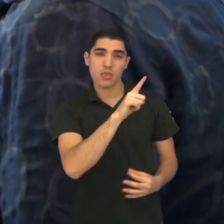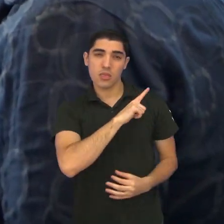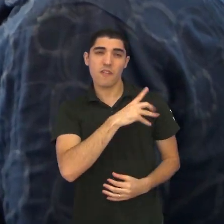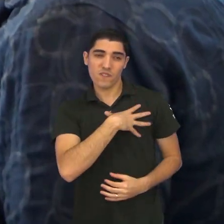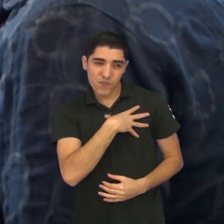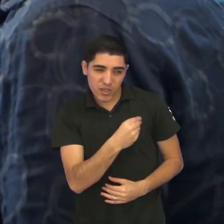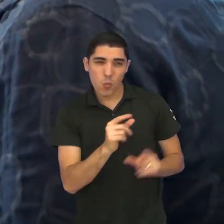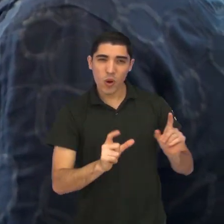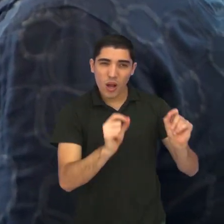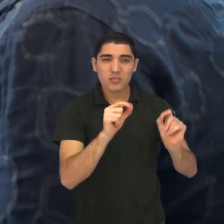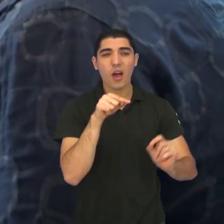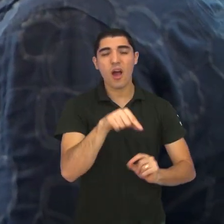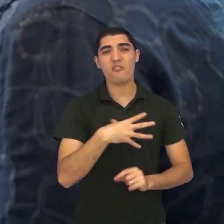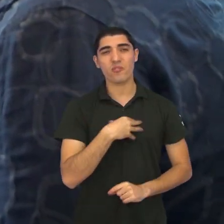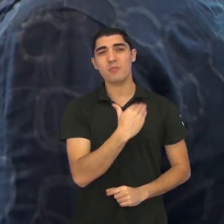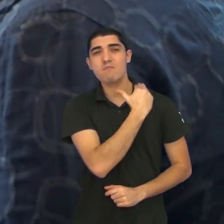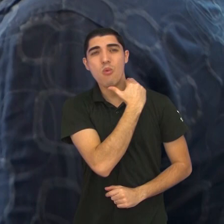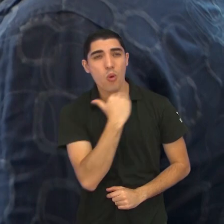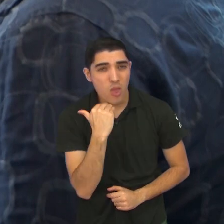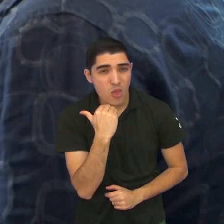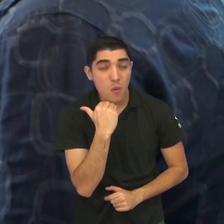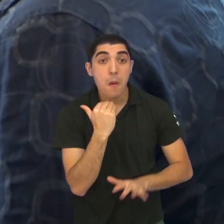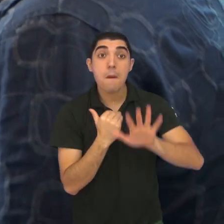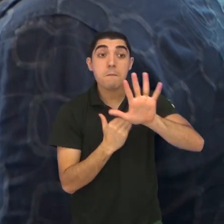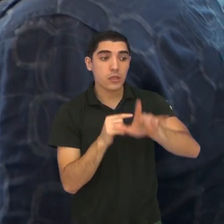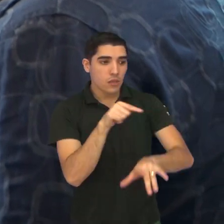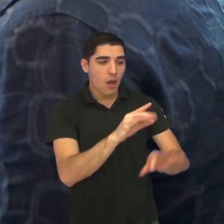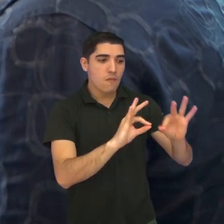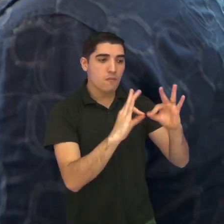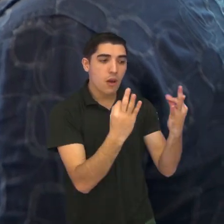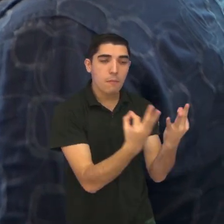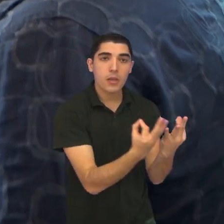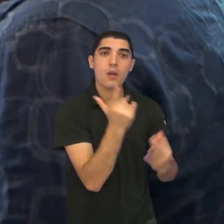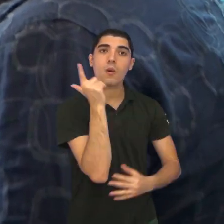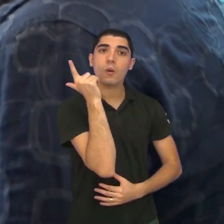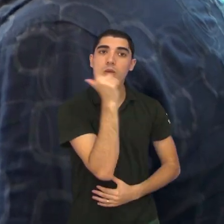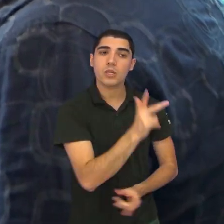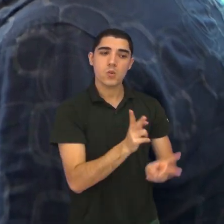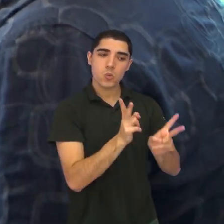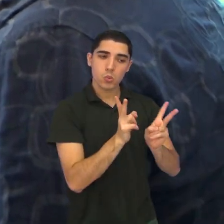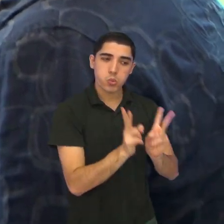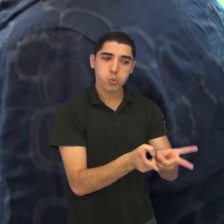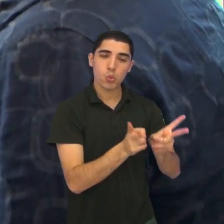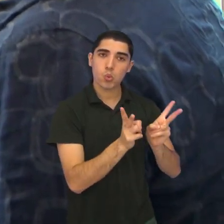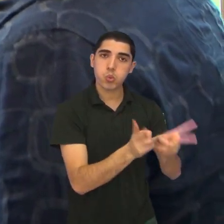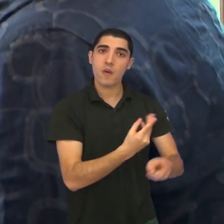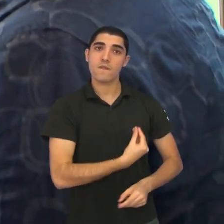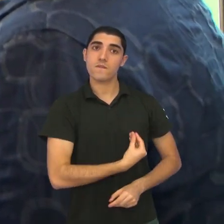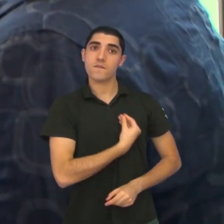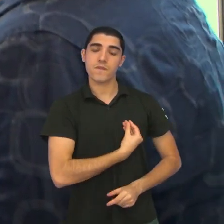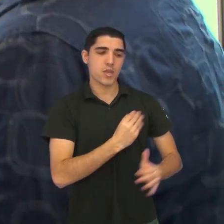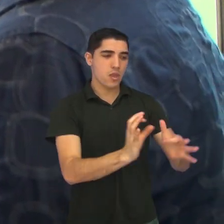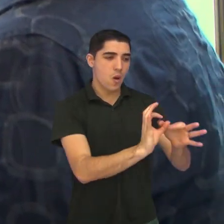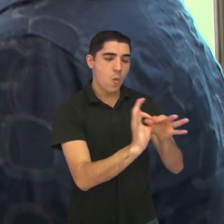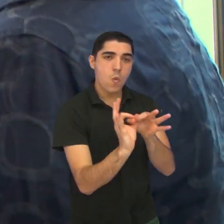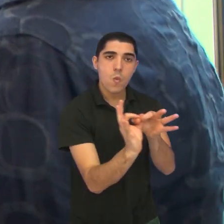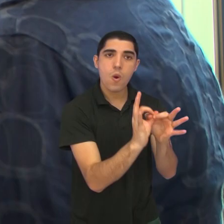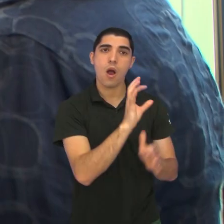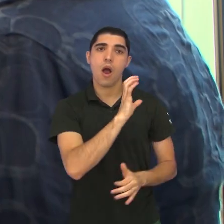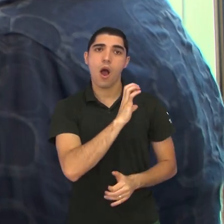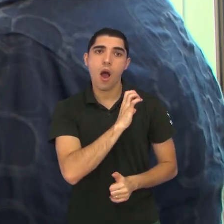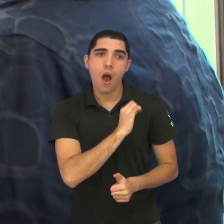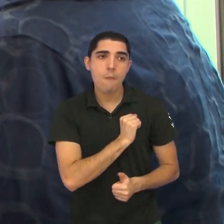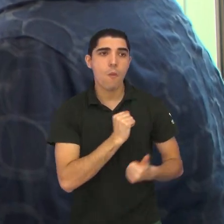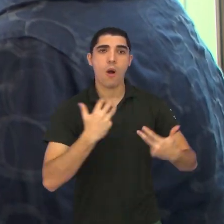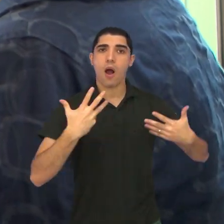que perdeu o seu filho e mesmo assim ela consegue se reestruturar em